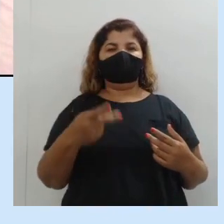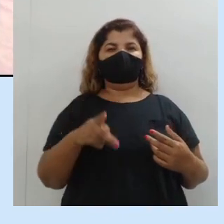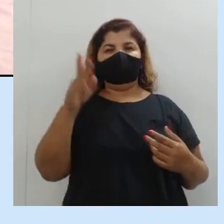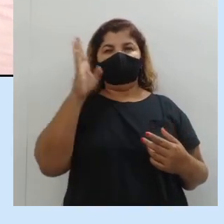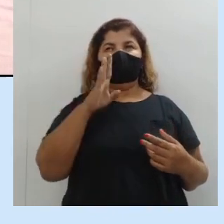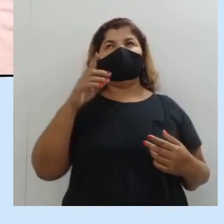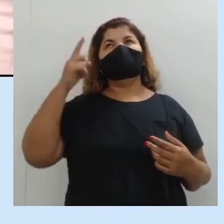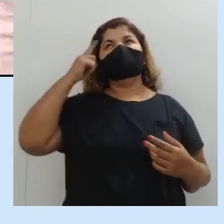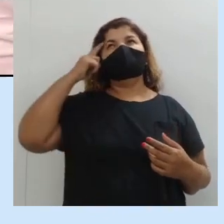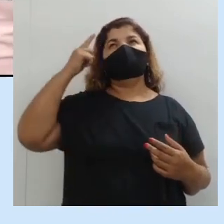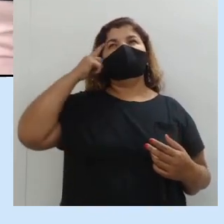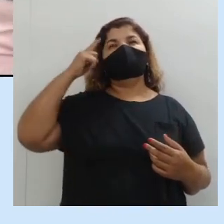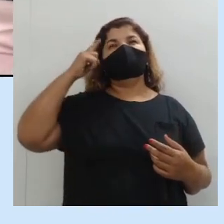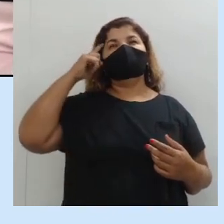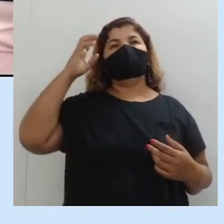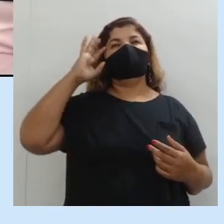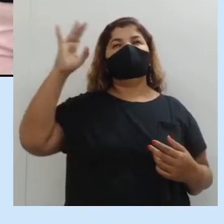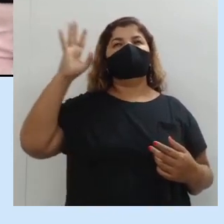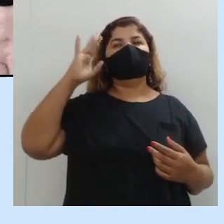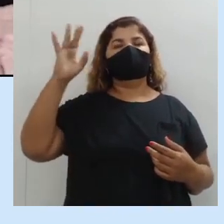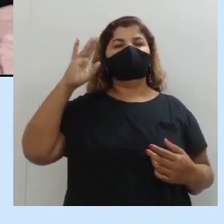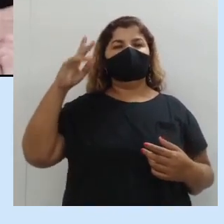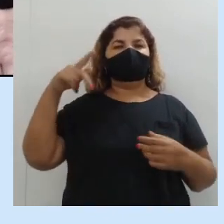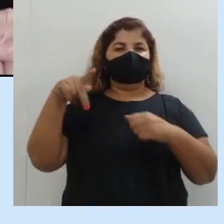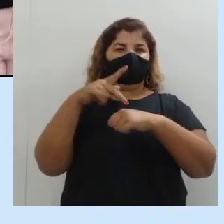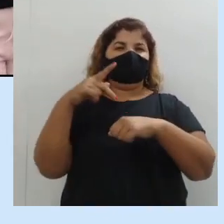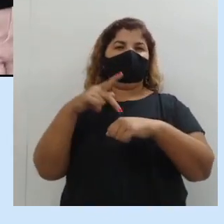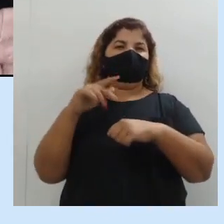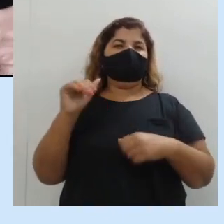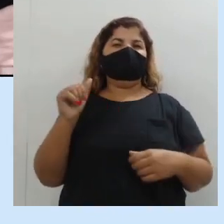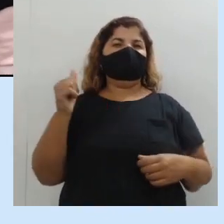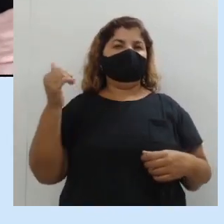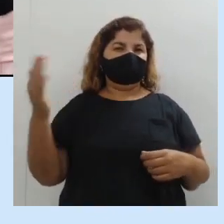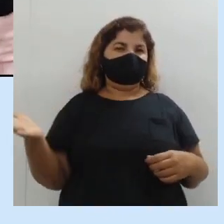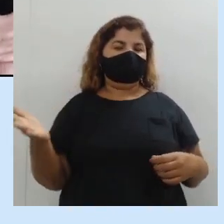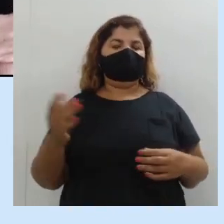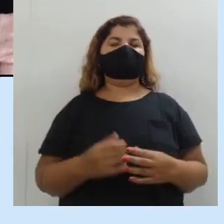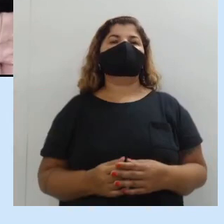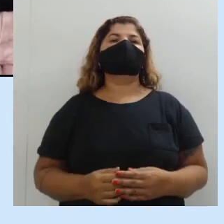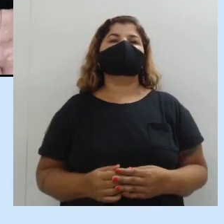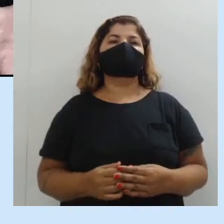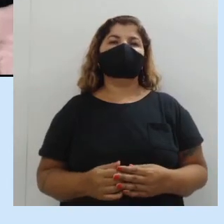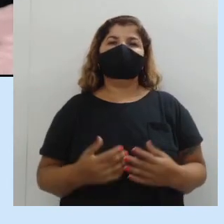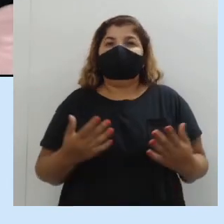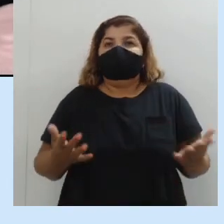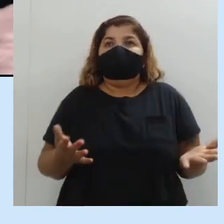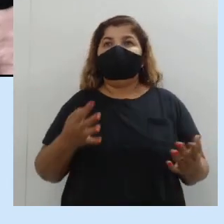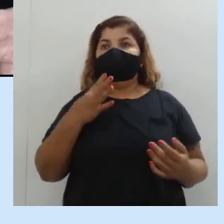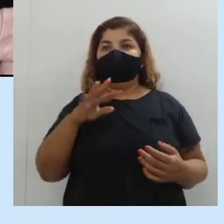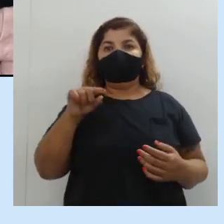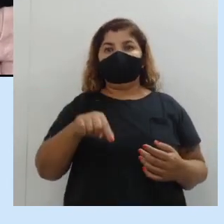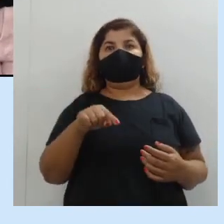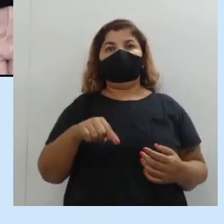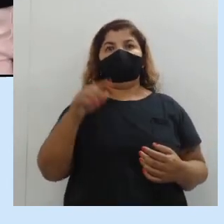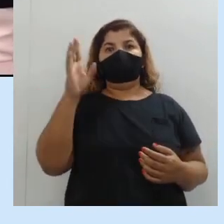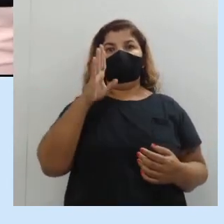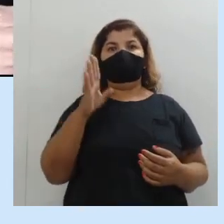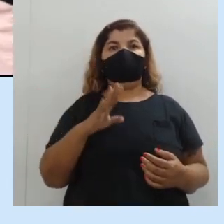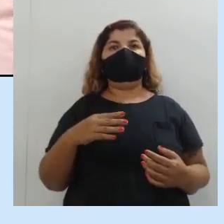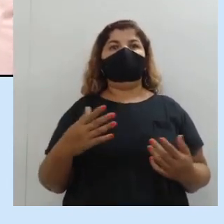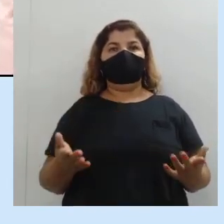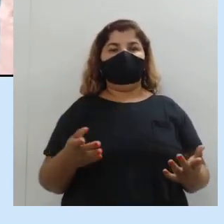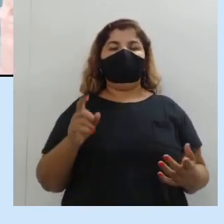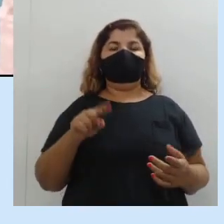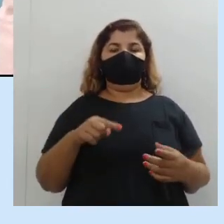nós ficamos suspirando, sonhando com espaços estrangeiros. Nem conhecemos o que é nosso. Então isso aí é